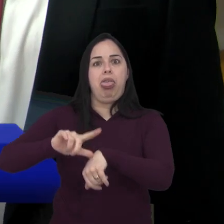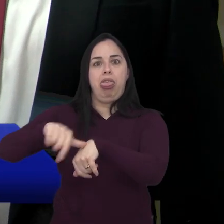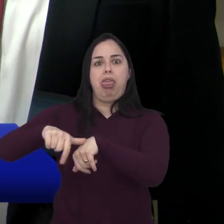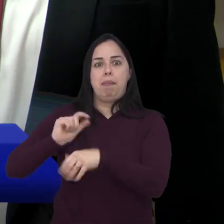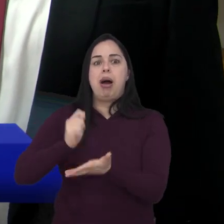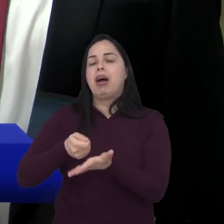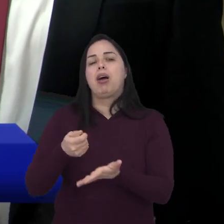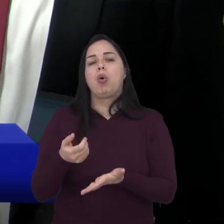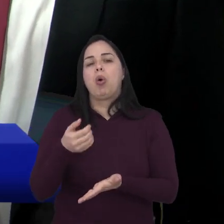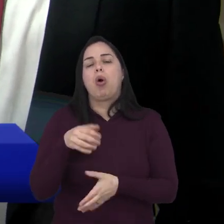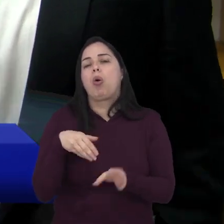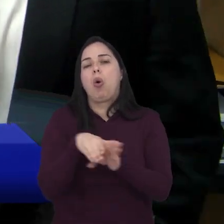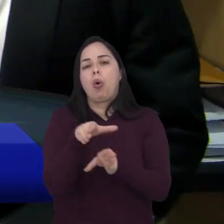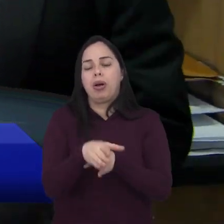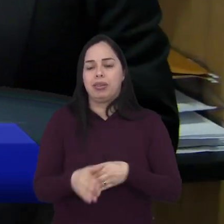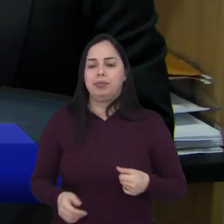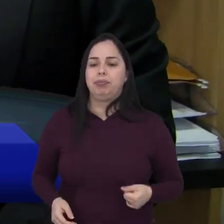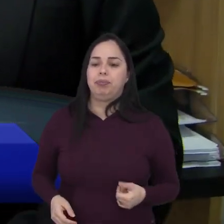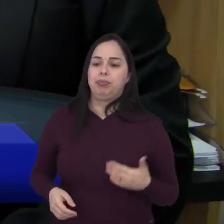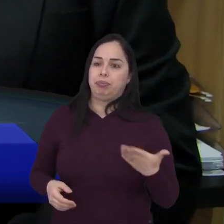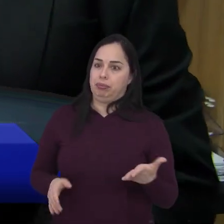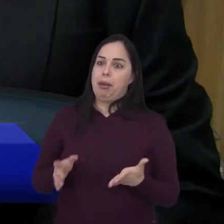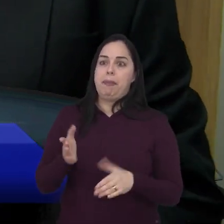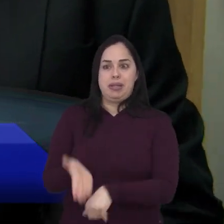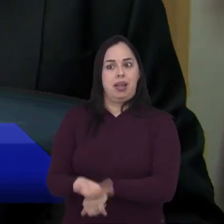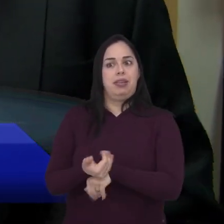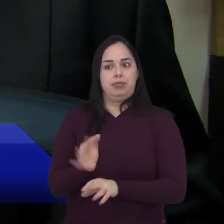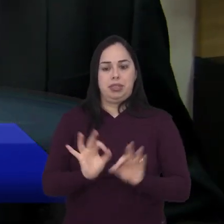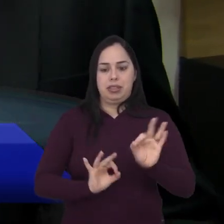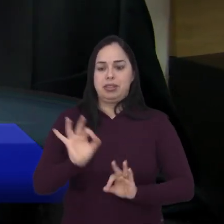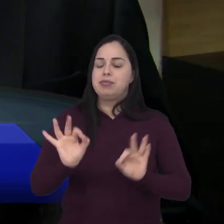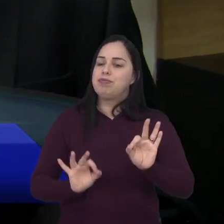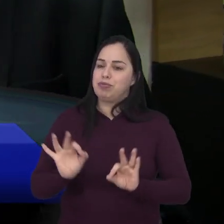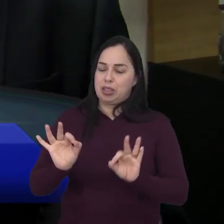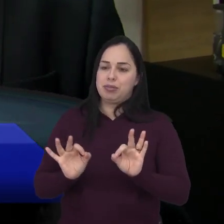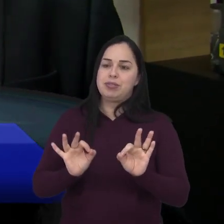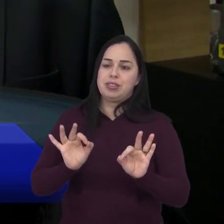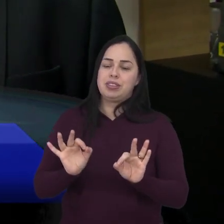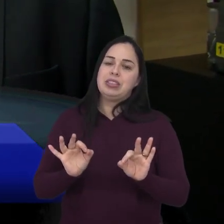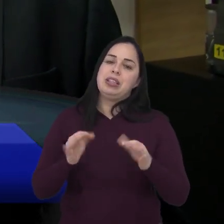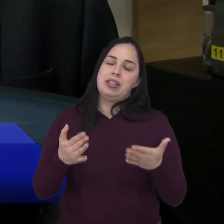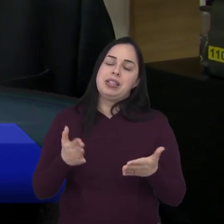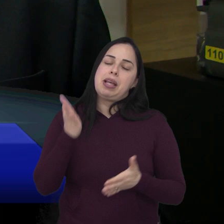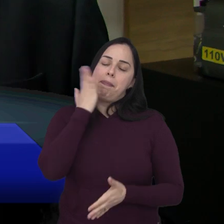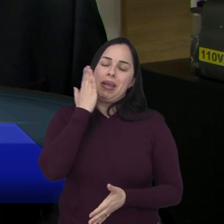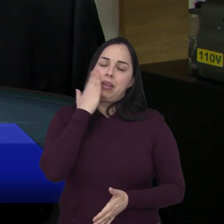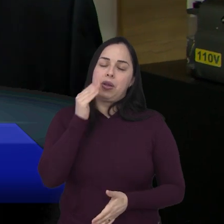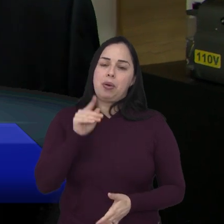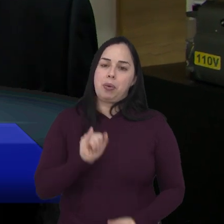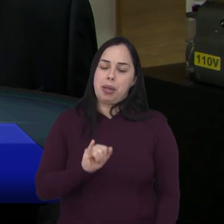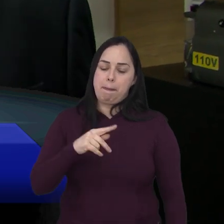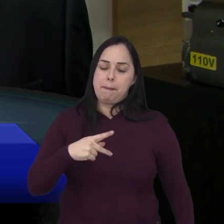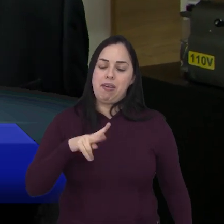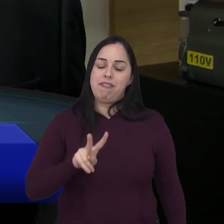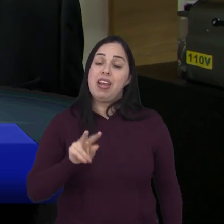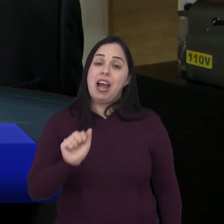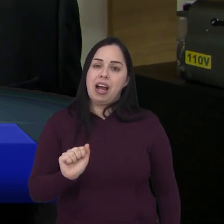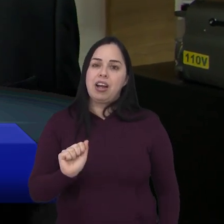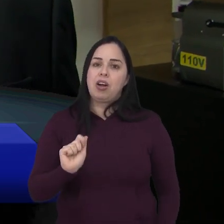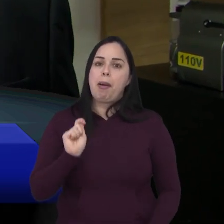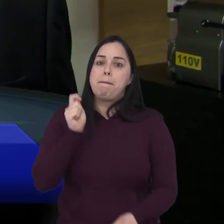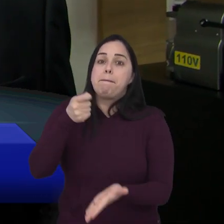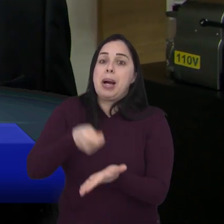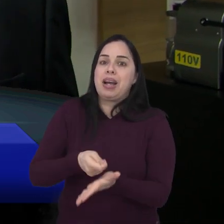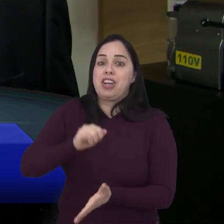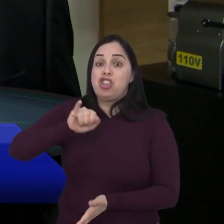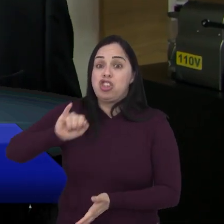evitar esses atrasos no pagamento? Bom, é um planejamento aí para o começo do ano, né, já que o IPVA ele já é